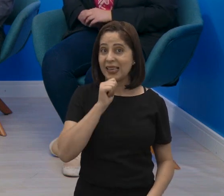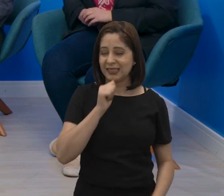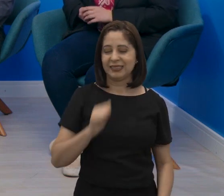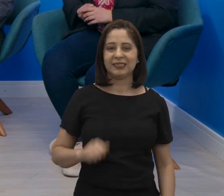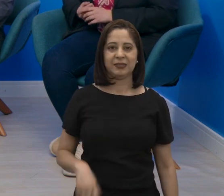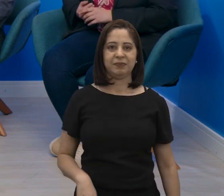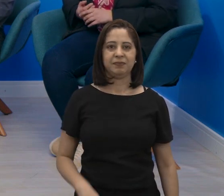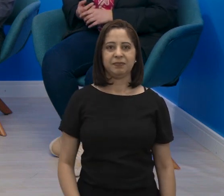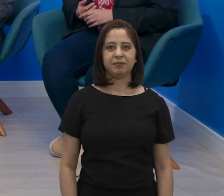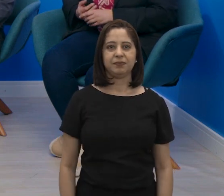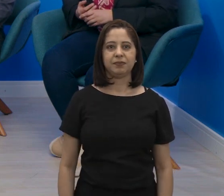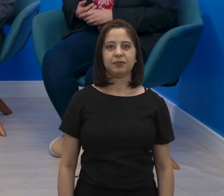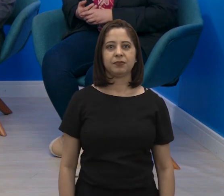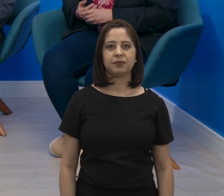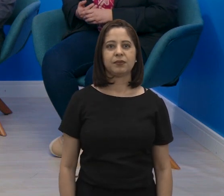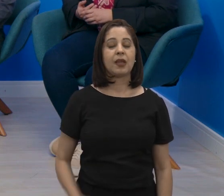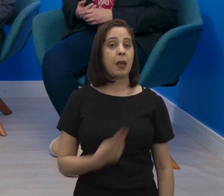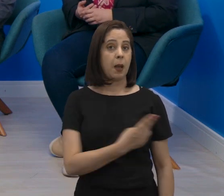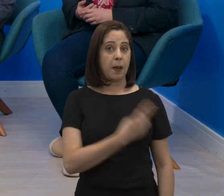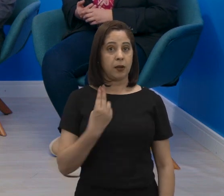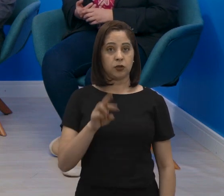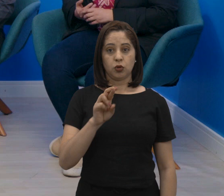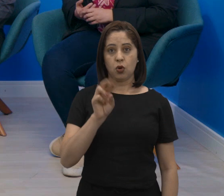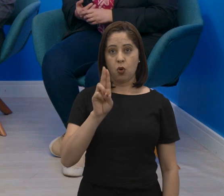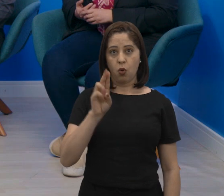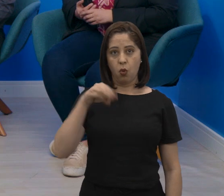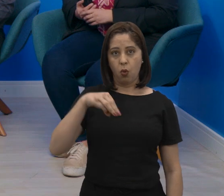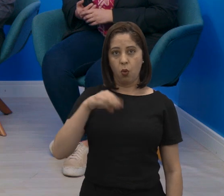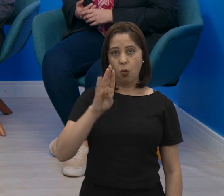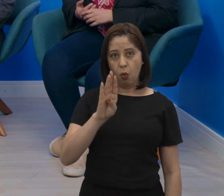perguntar. Meu nome é Rubiano.